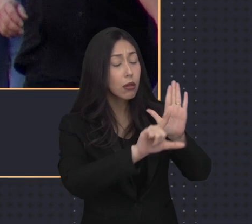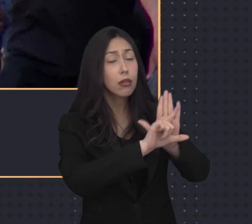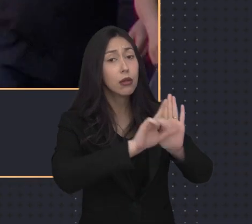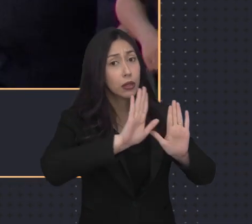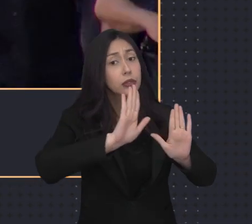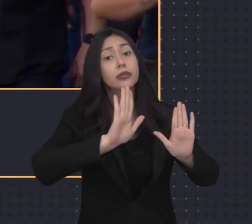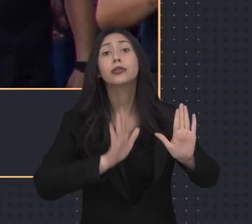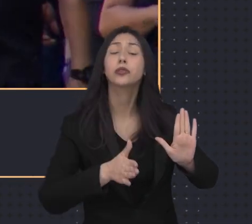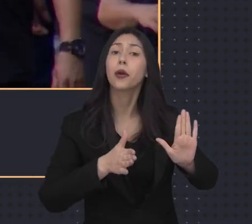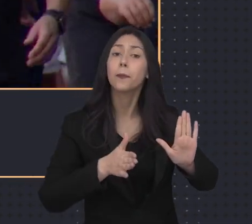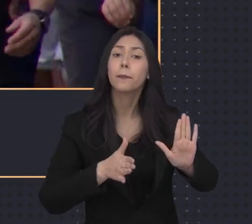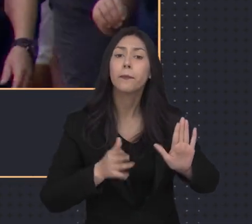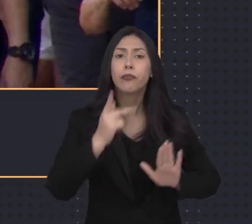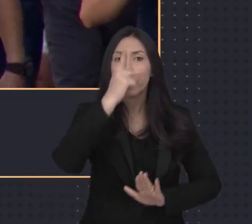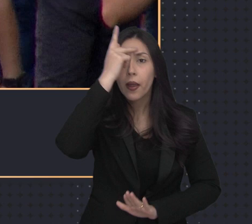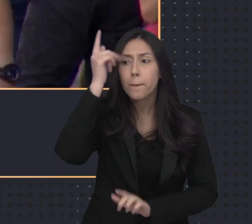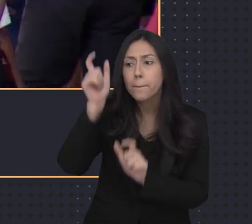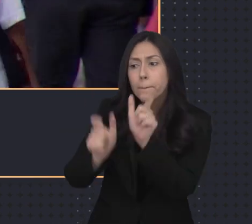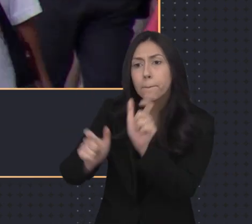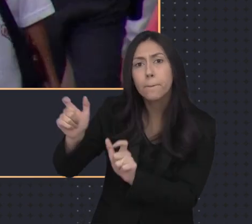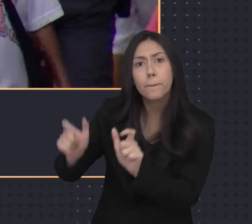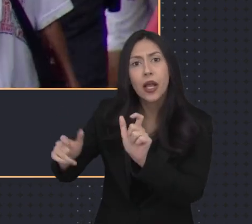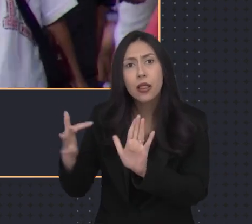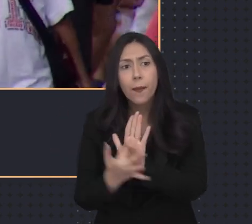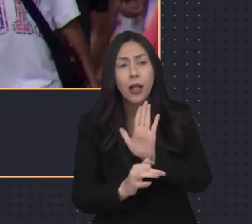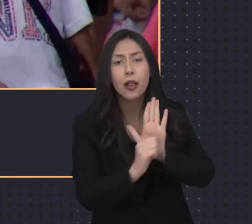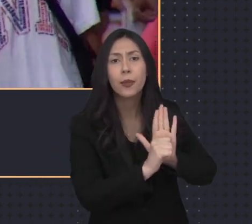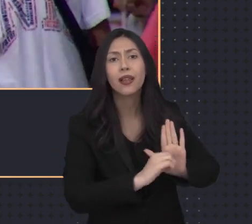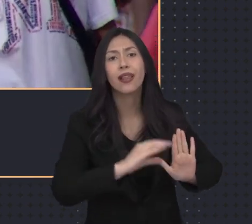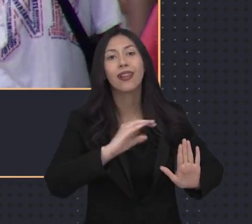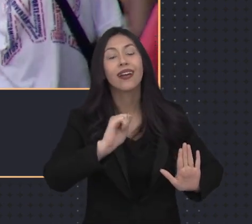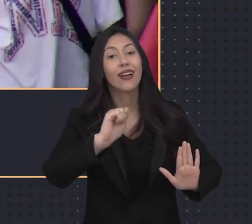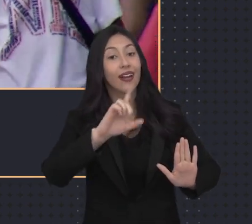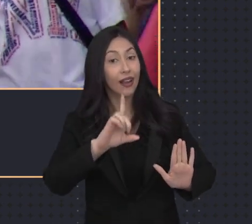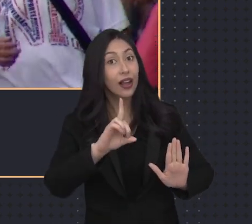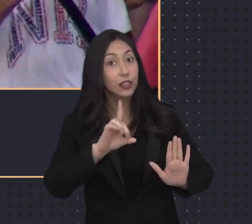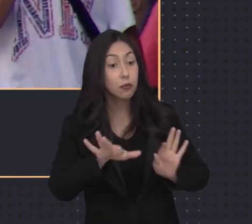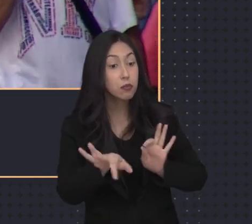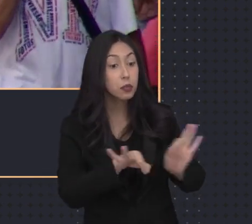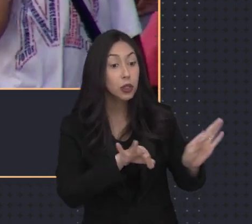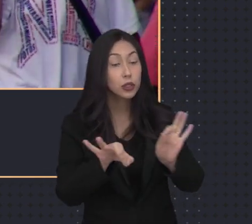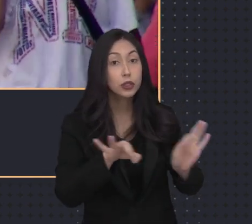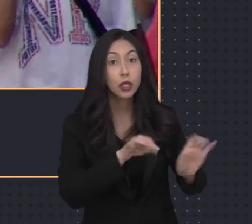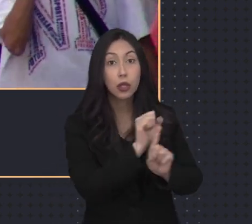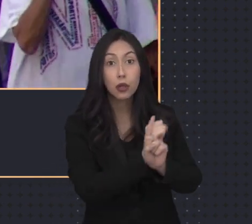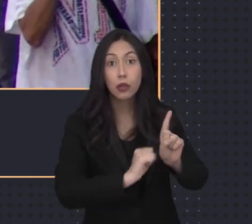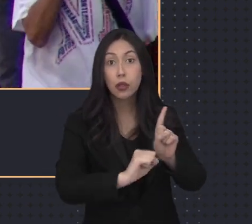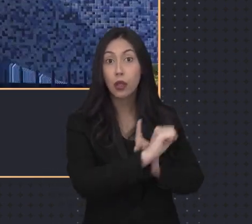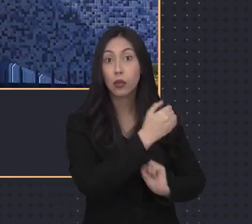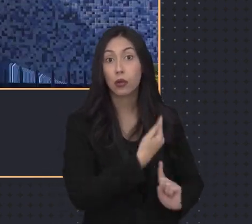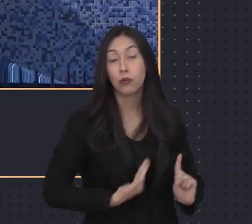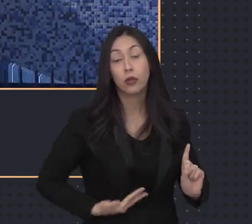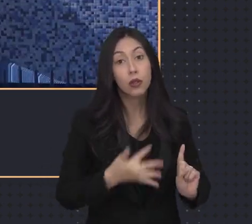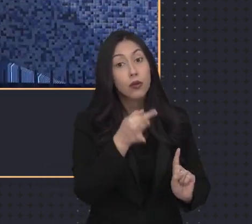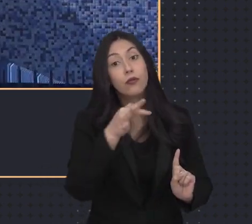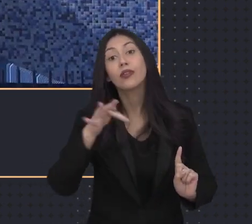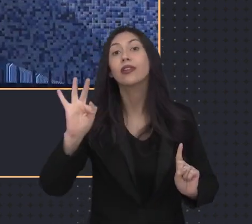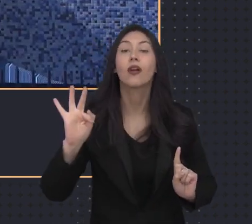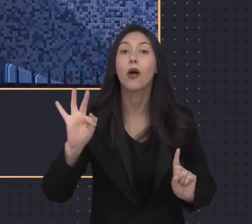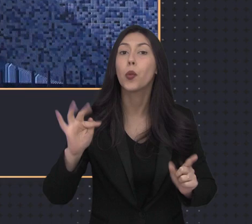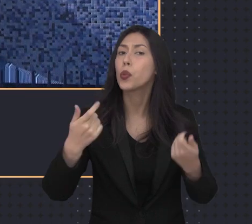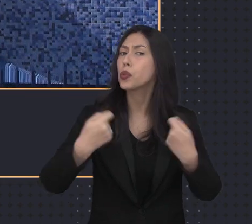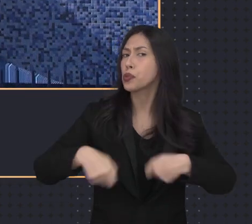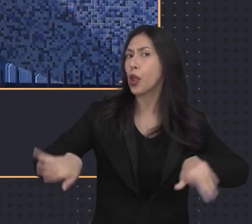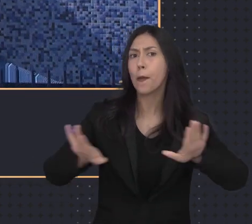Agora é Lei. Pessoas inscritas no Cadastro Único para Programas Sociais do Governo Federal terão isenção